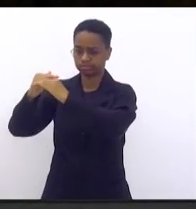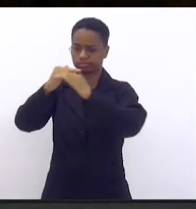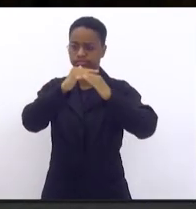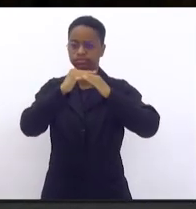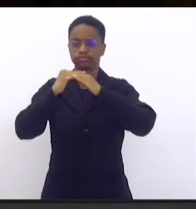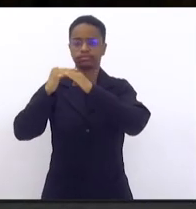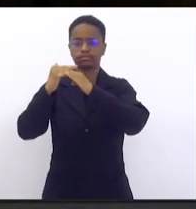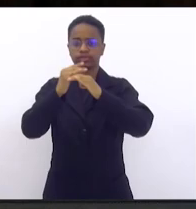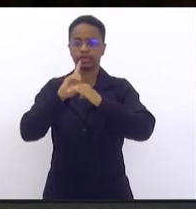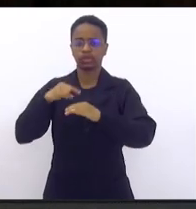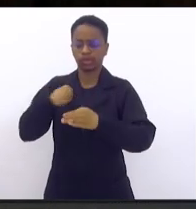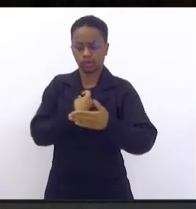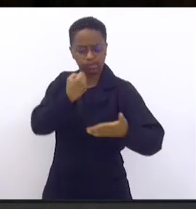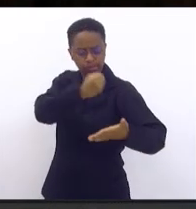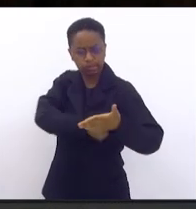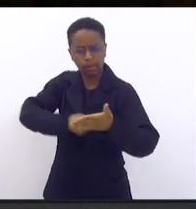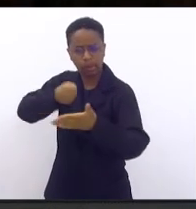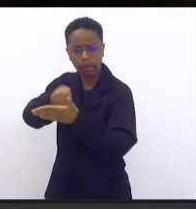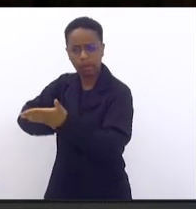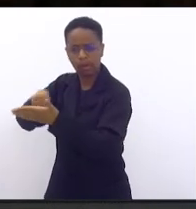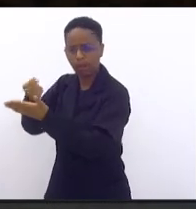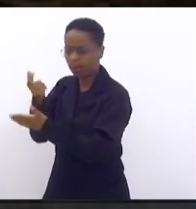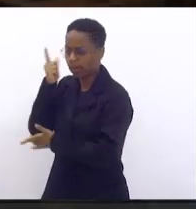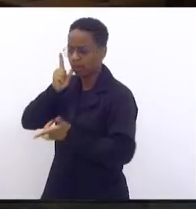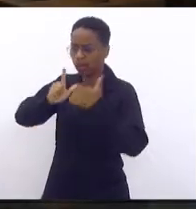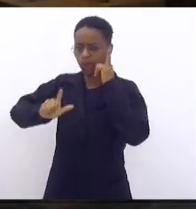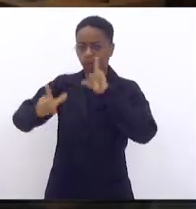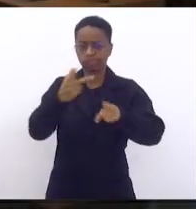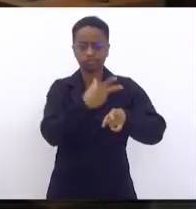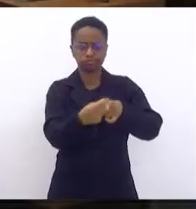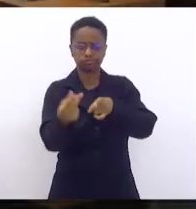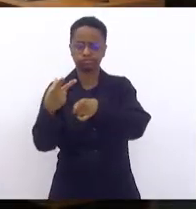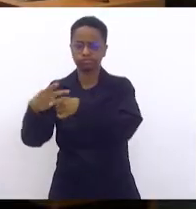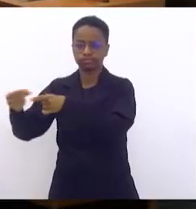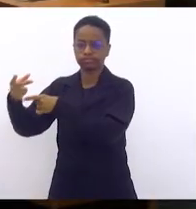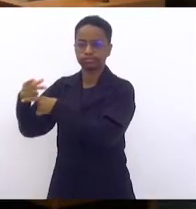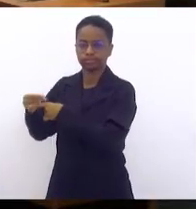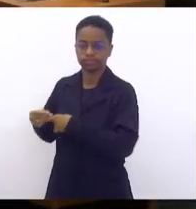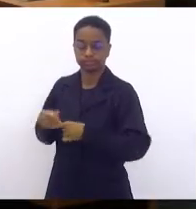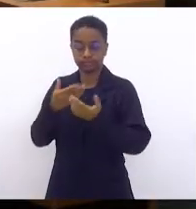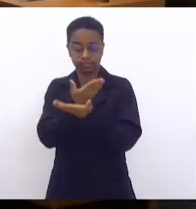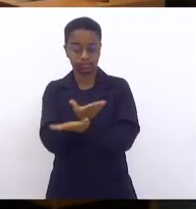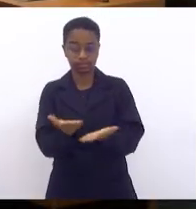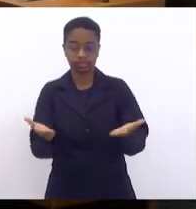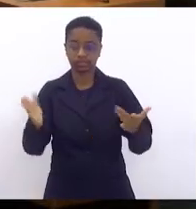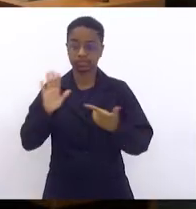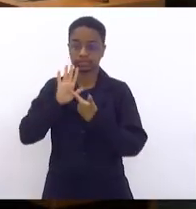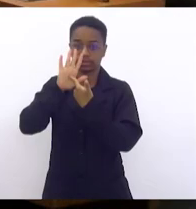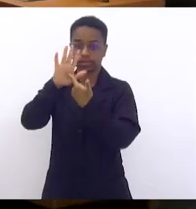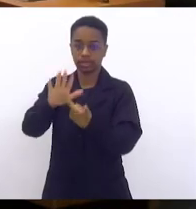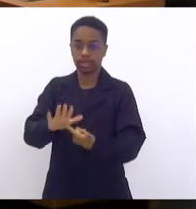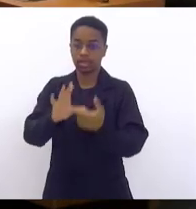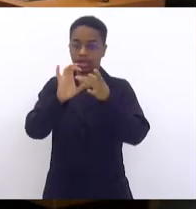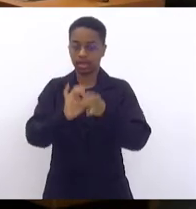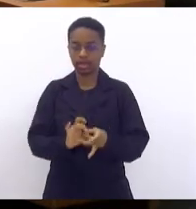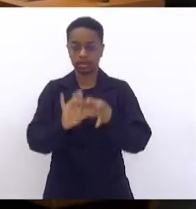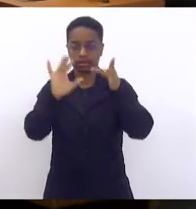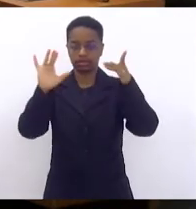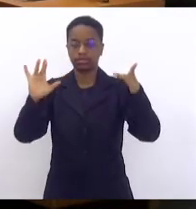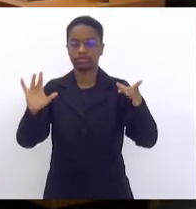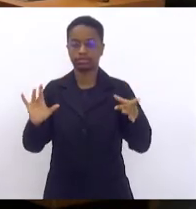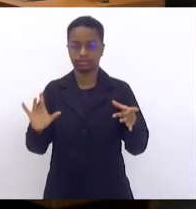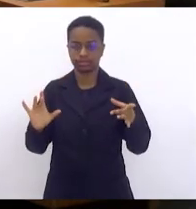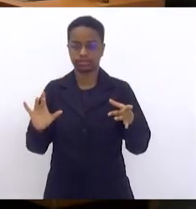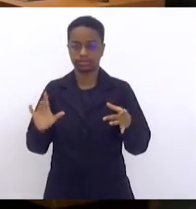dessa igualdade conseguimos conquistar com braço forte em que eu tenho